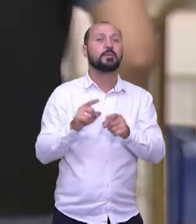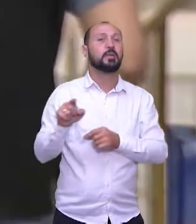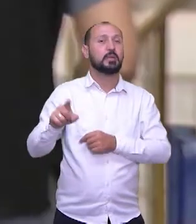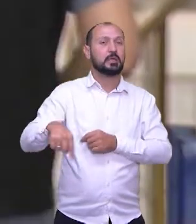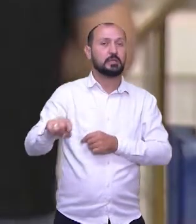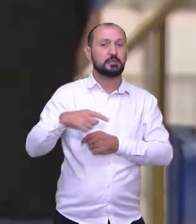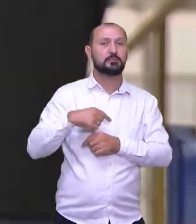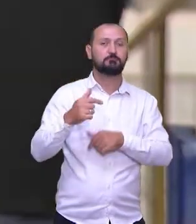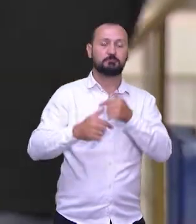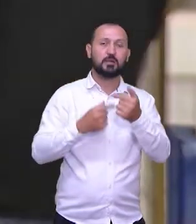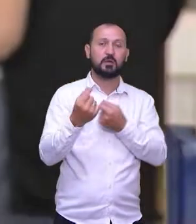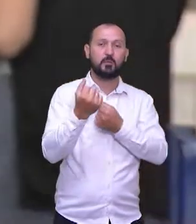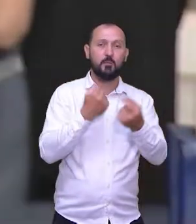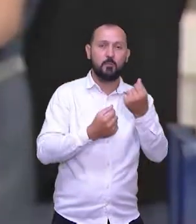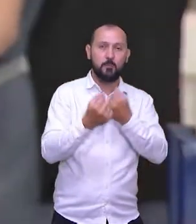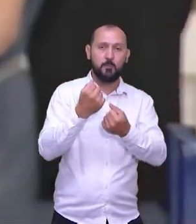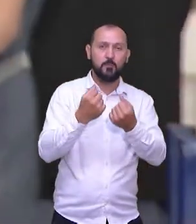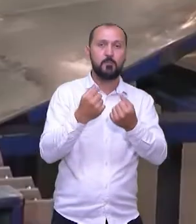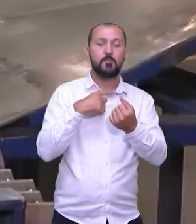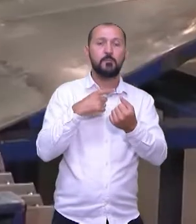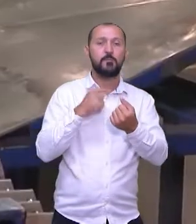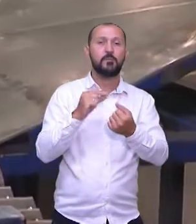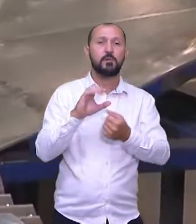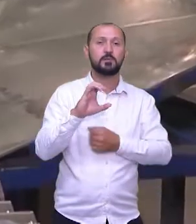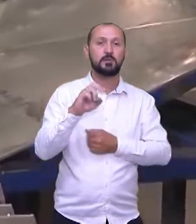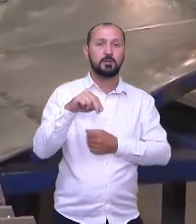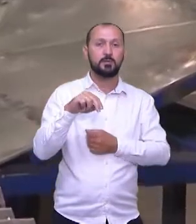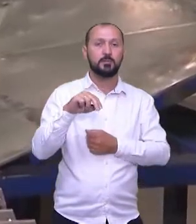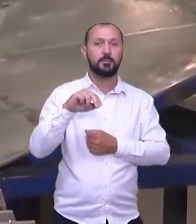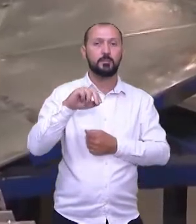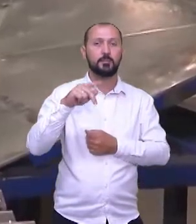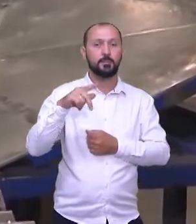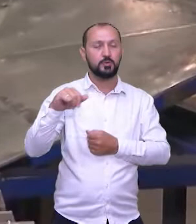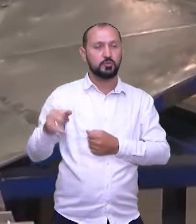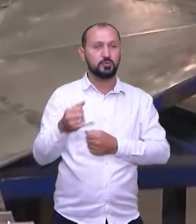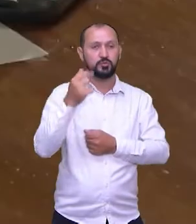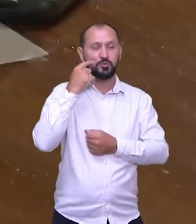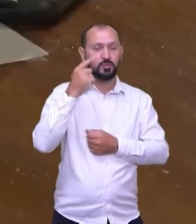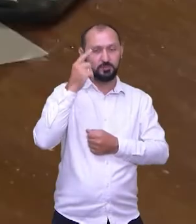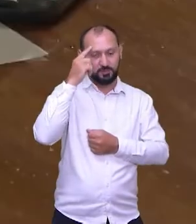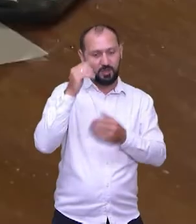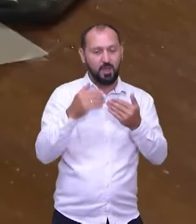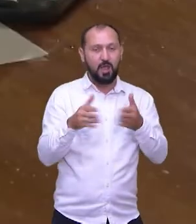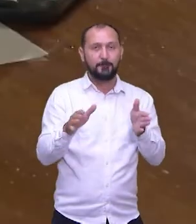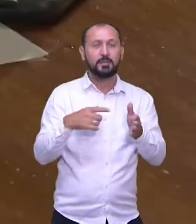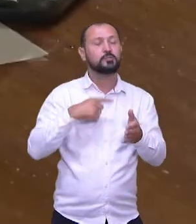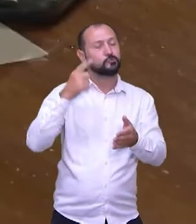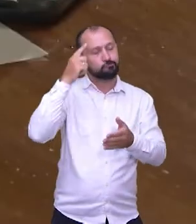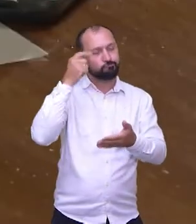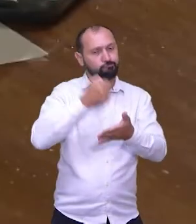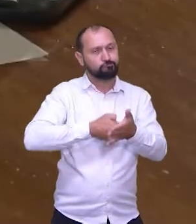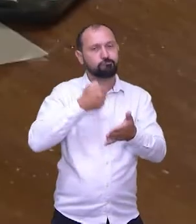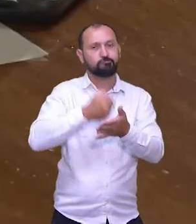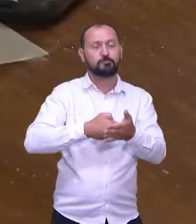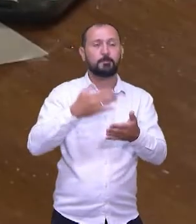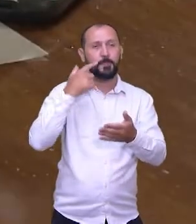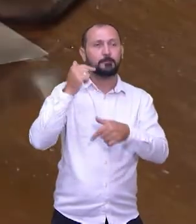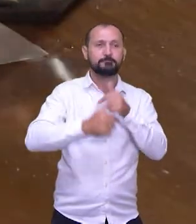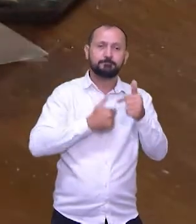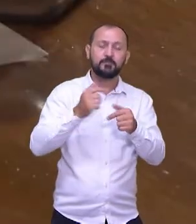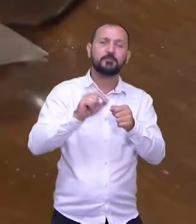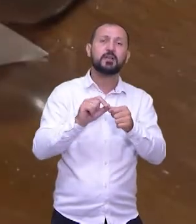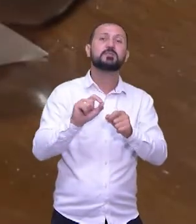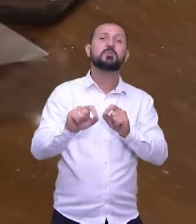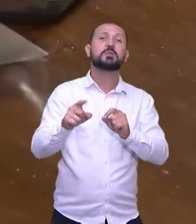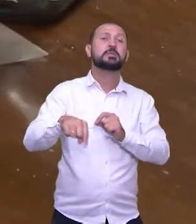porque eles é que fazem gerar economia. Eles é que abrem um CNPJ e todo dia acorda para matar um leão, para